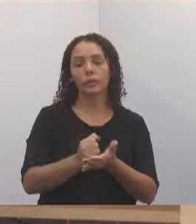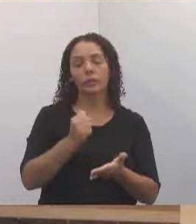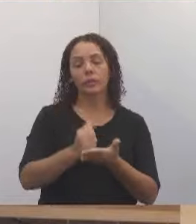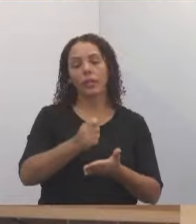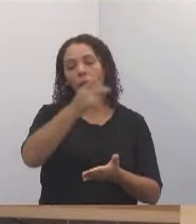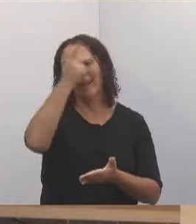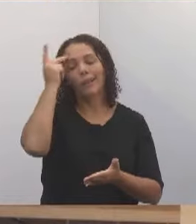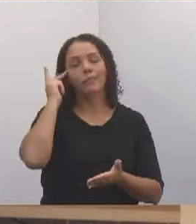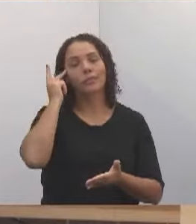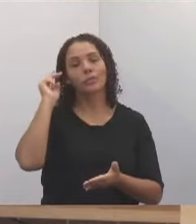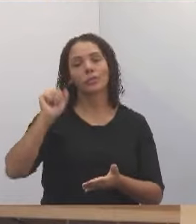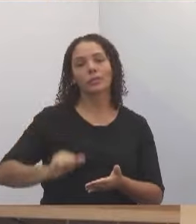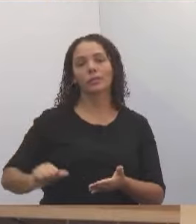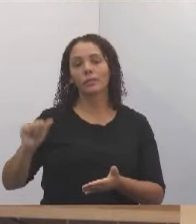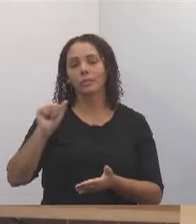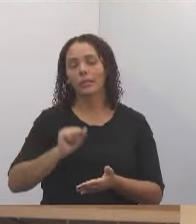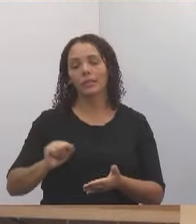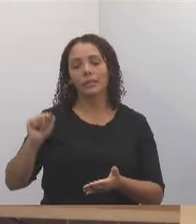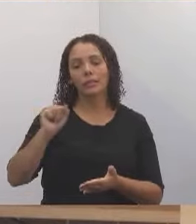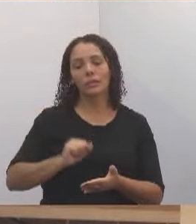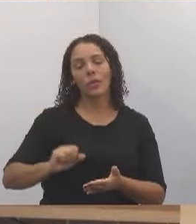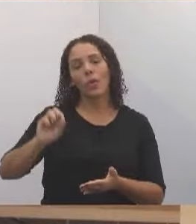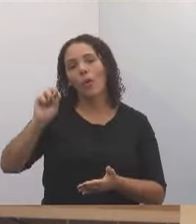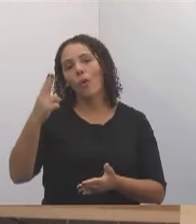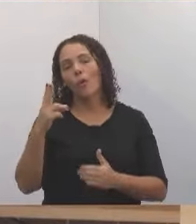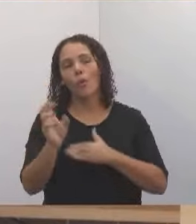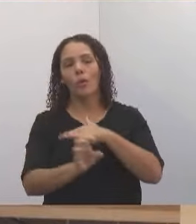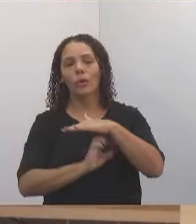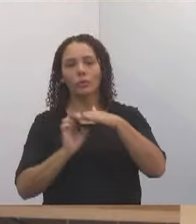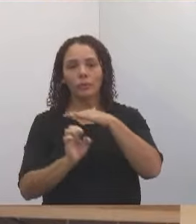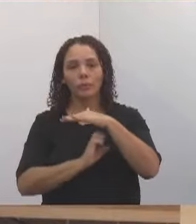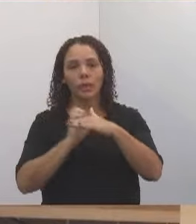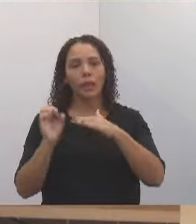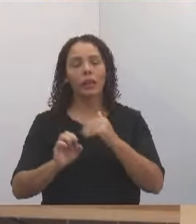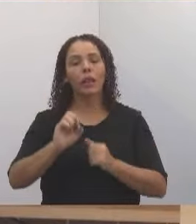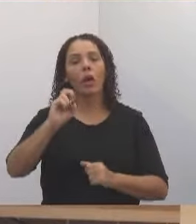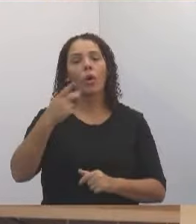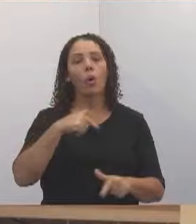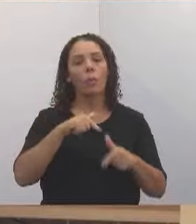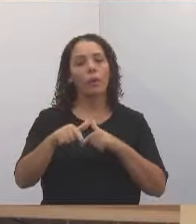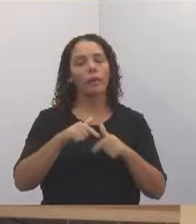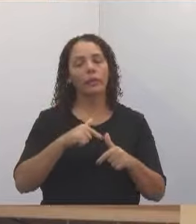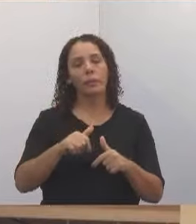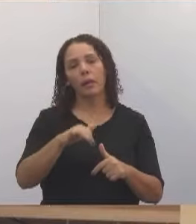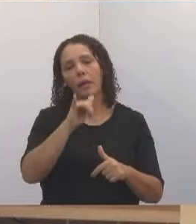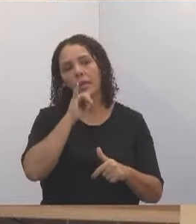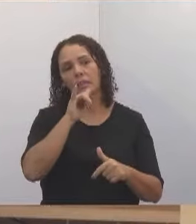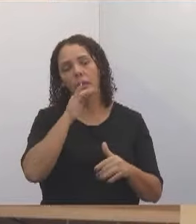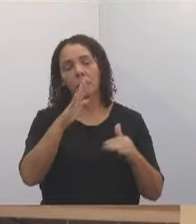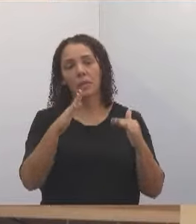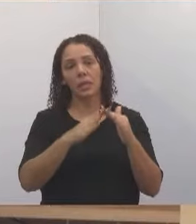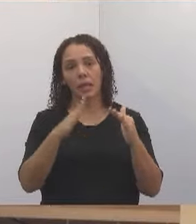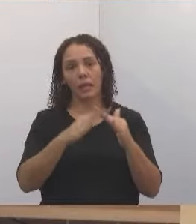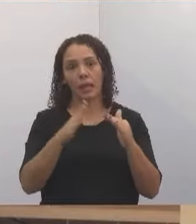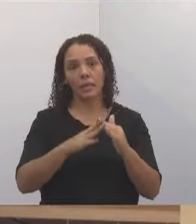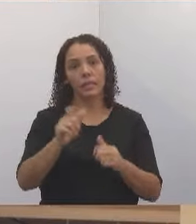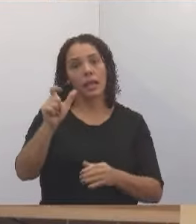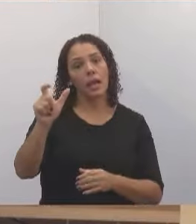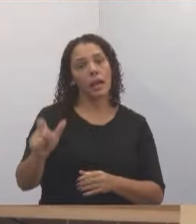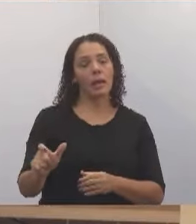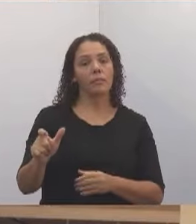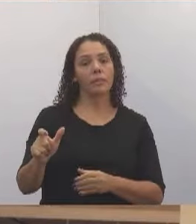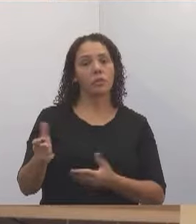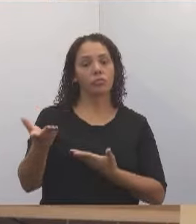seja para ser seu assessor, ou numa empresa, ou para prestar serviço na sua casa, a pessoa te